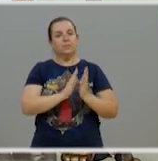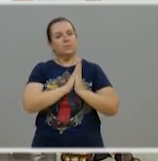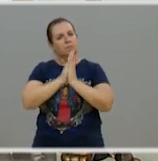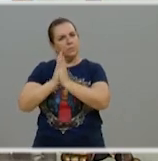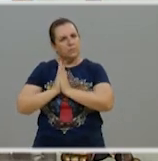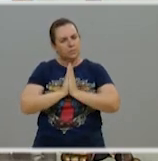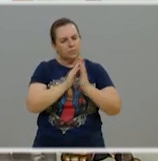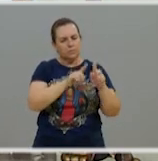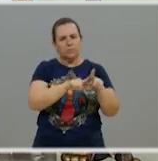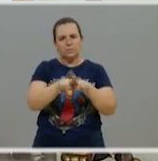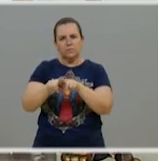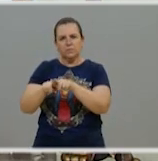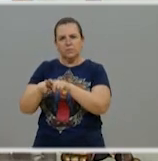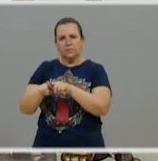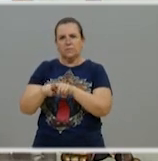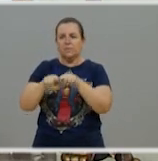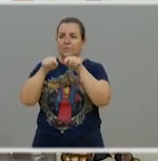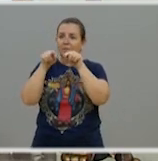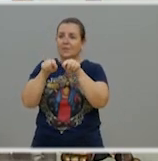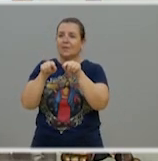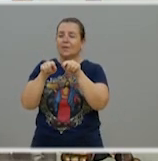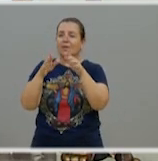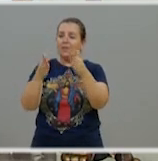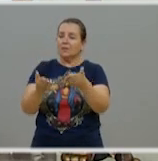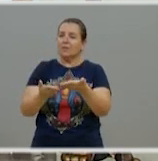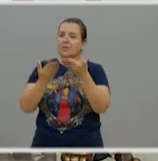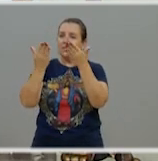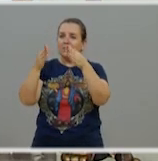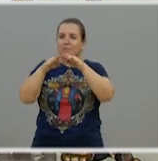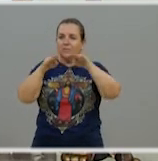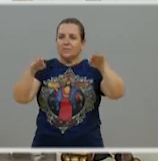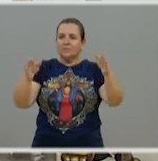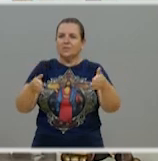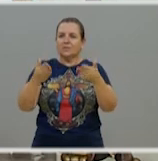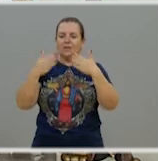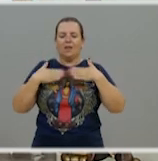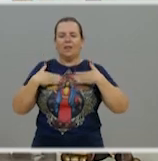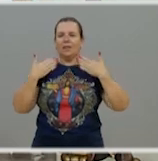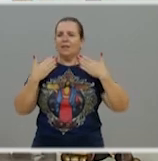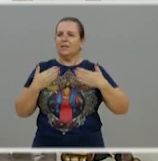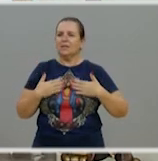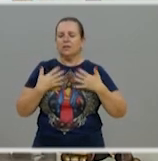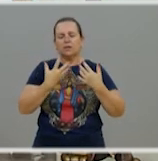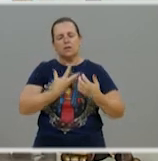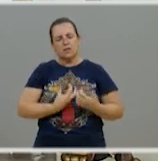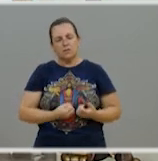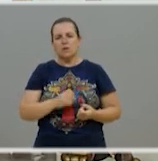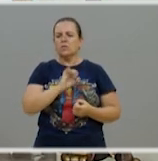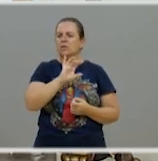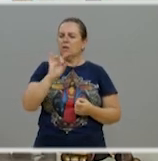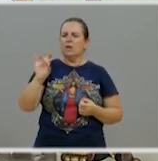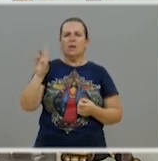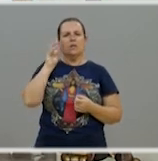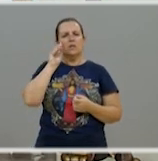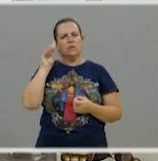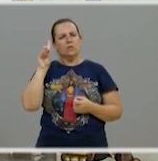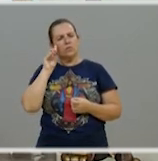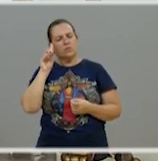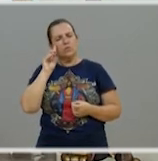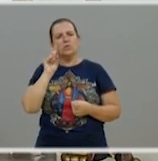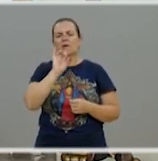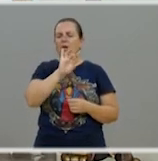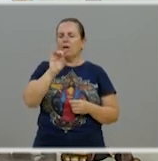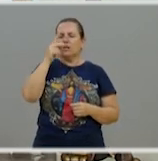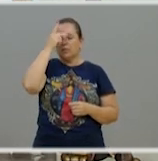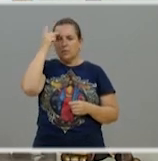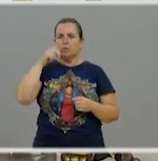Orai, irmãos e irmãs, para que, levando ao altar as alegrias e fadigas de cada dia, nos disponhamos